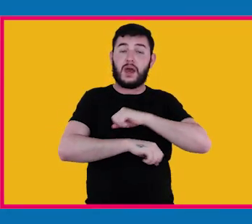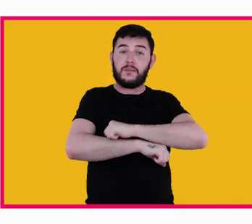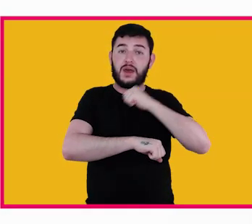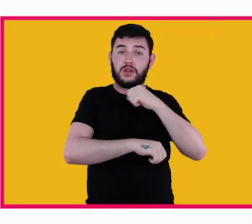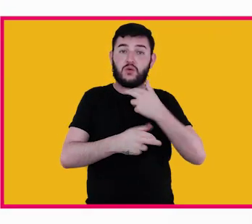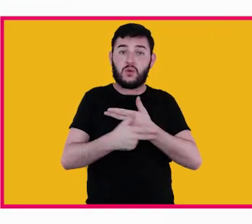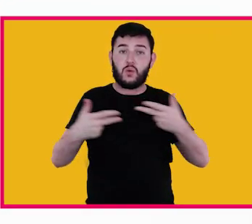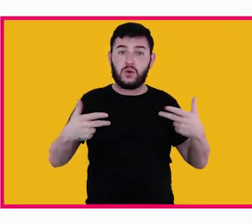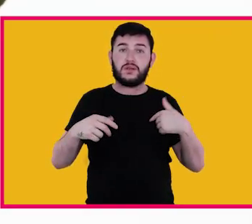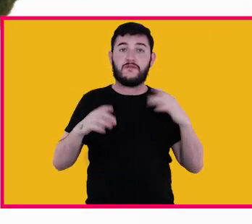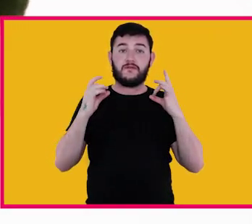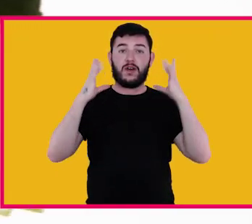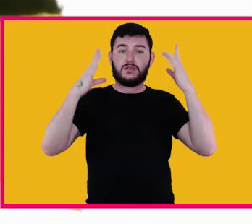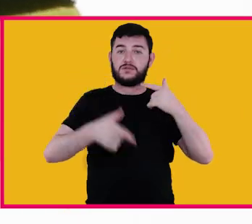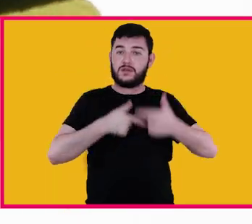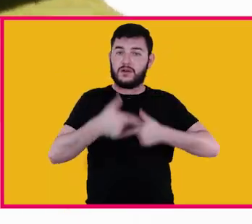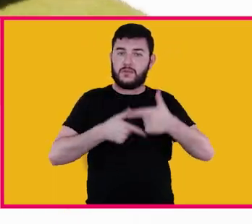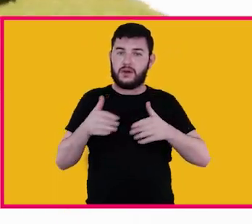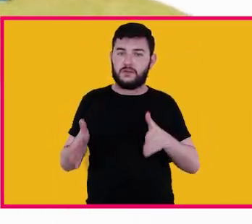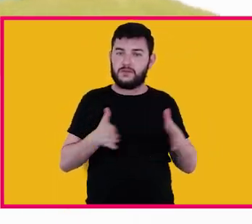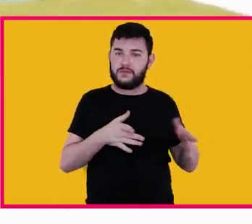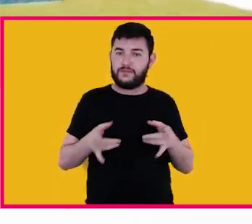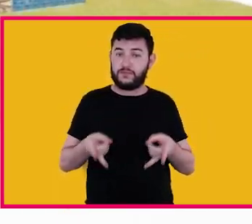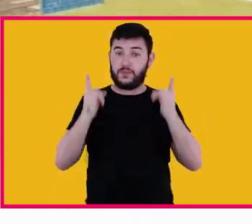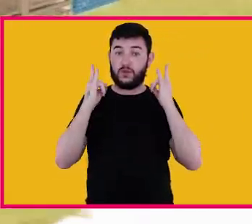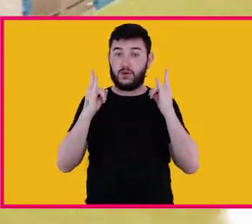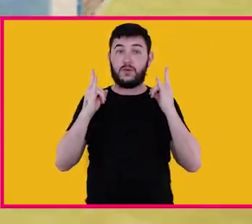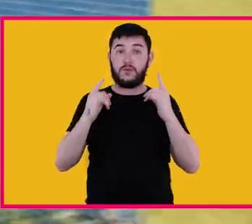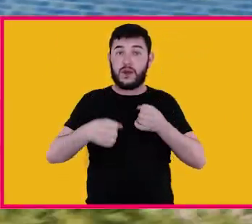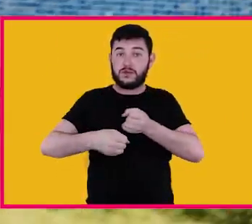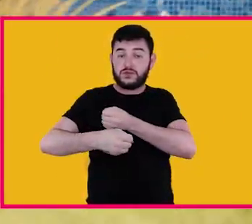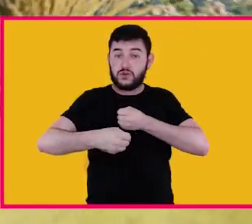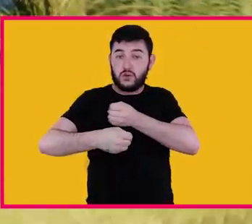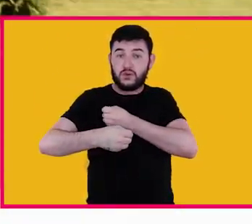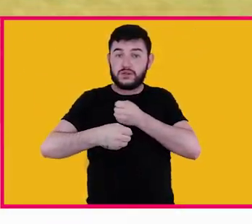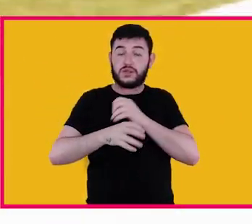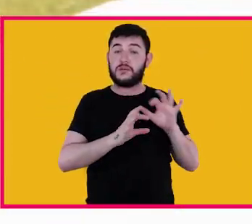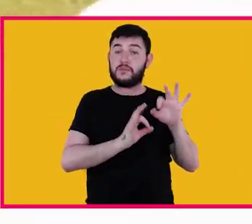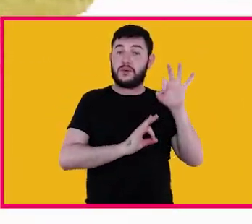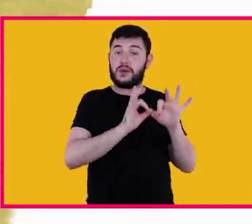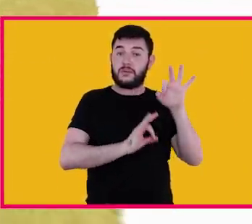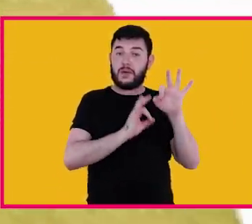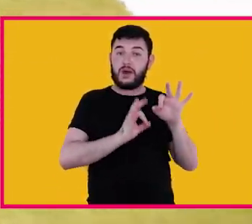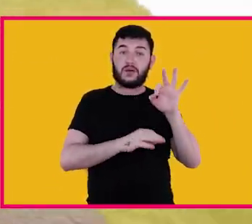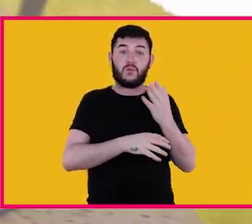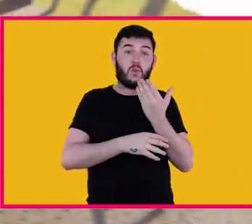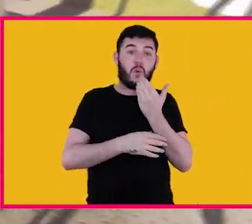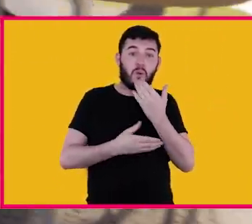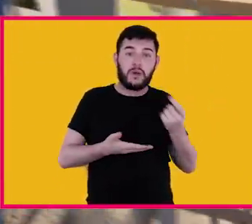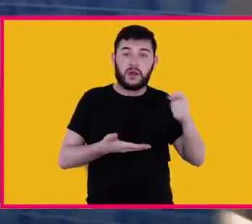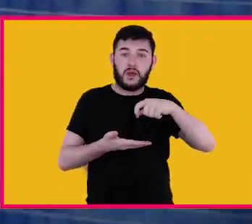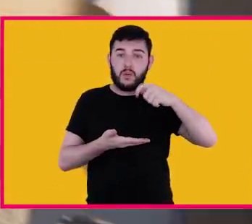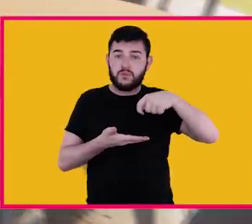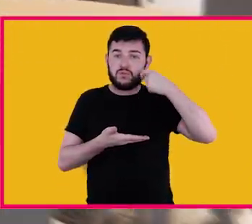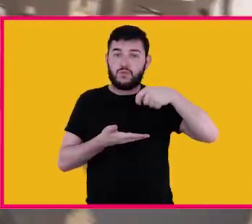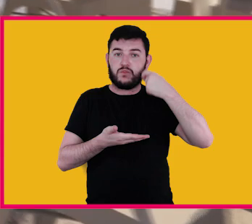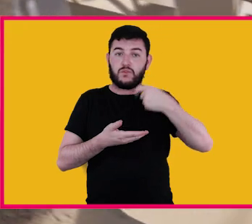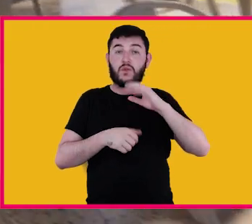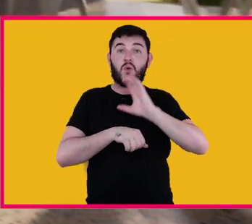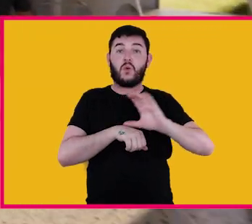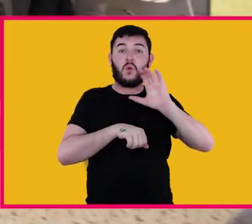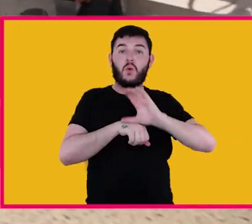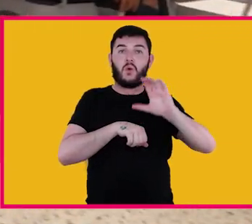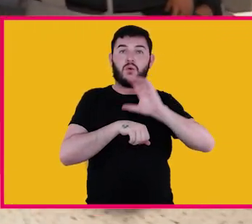atividade. O módulo Cozinha Comunitária ele oferece toda a estrutura para preparo de refeições e eventualmente receber cursos e oficinas de captação em